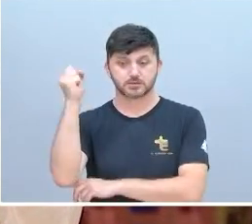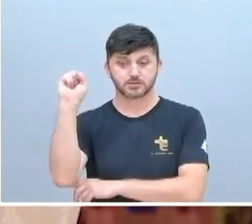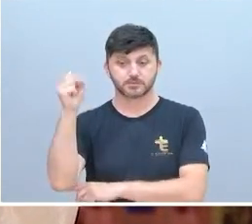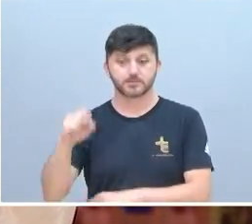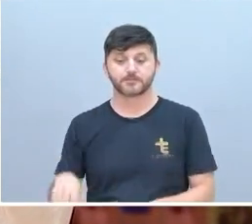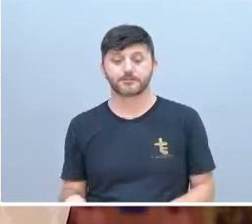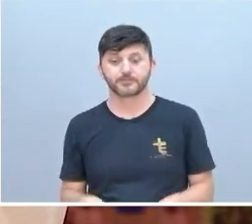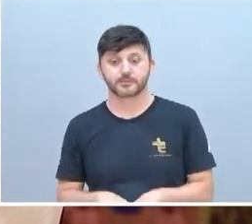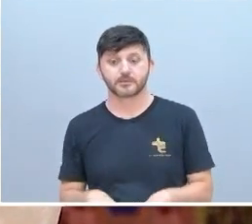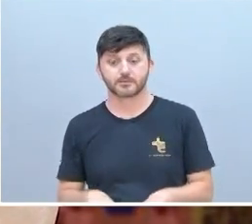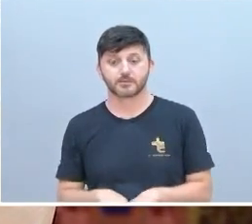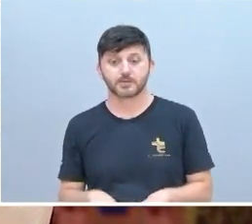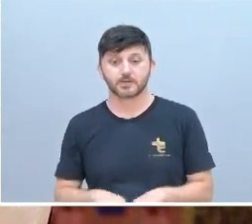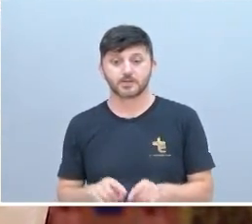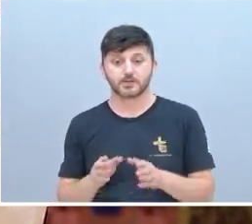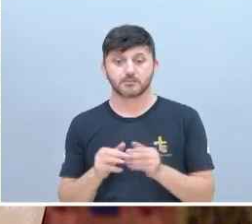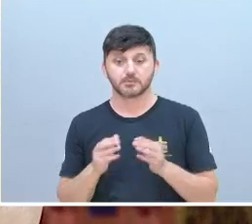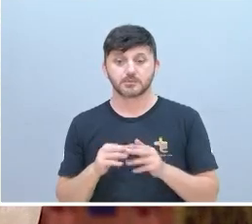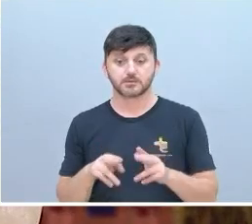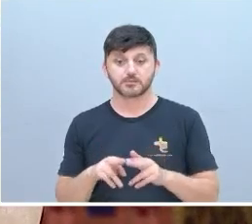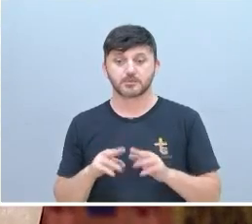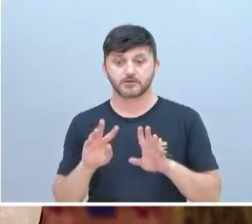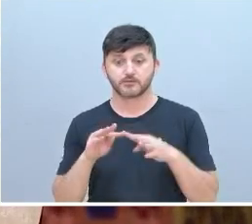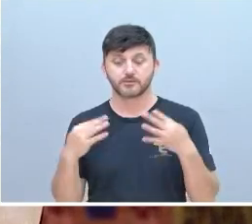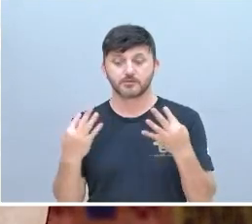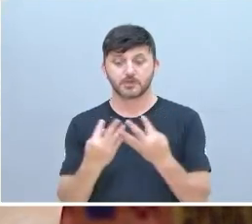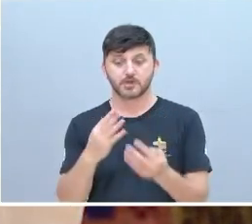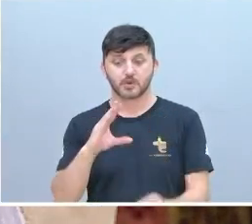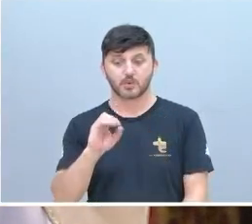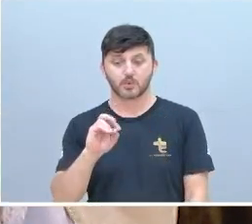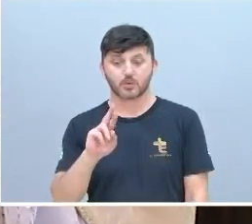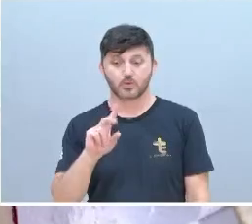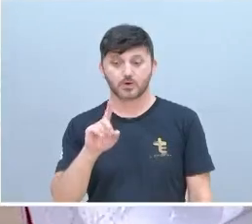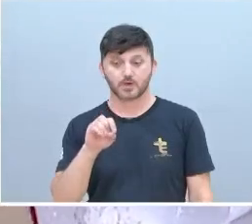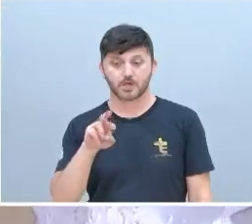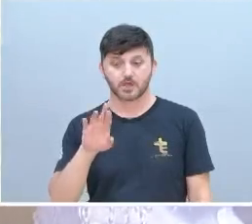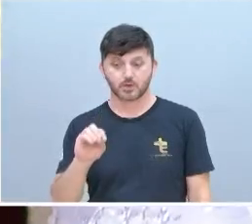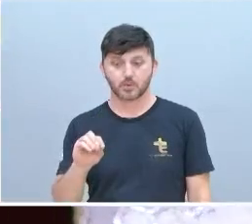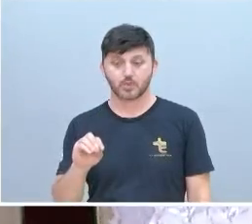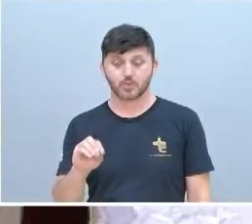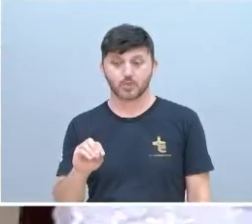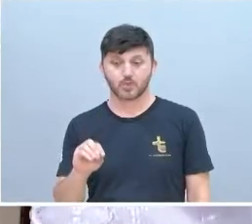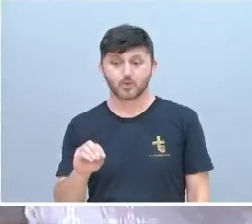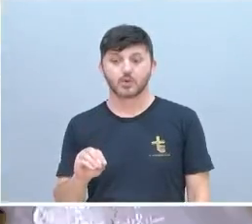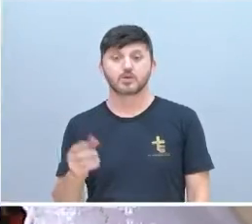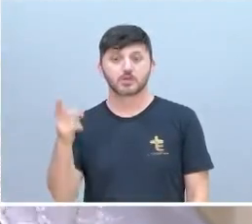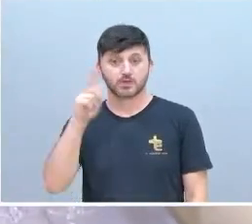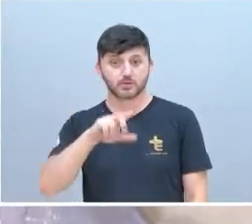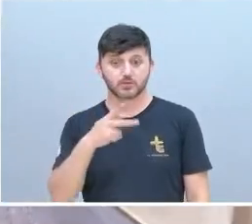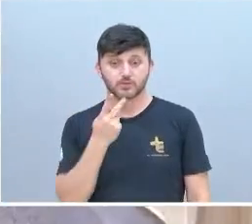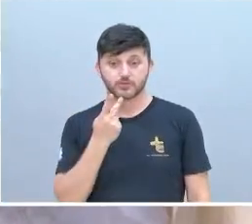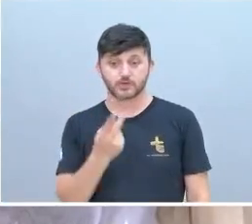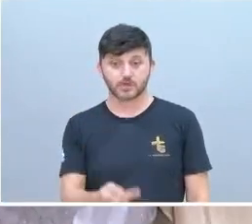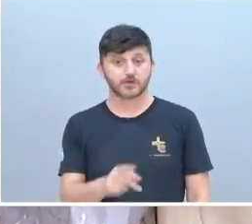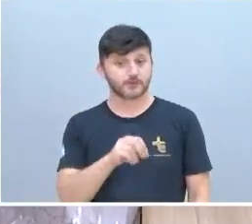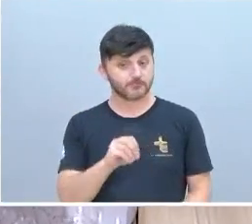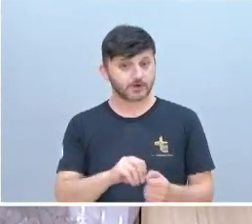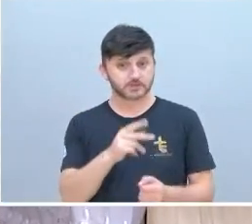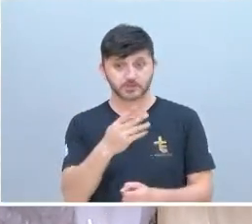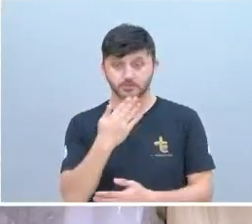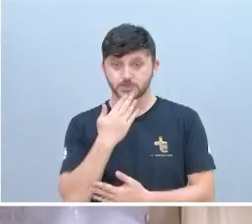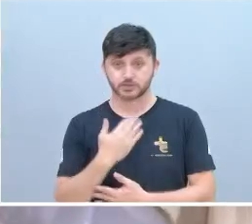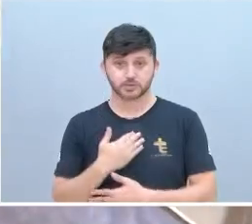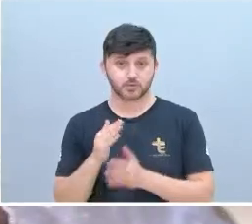Sergipe, pedindo pela família Cordeiro da Mata. Volto a dizer, faça o seu